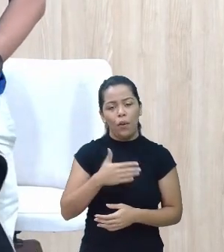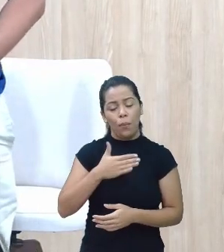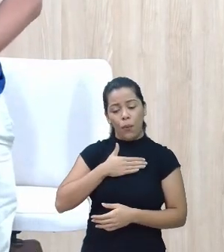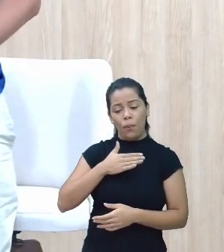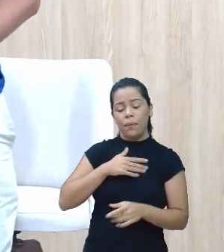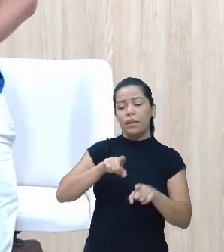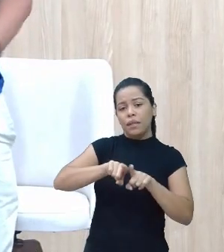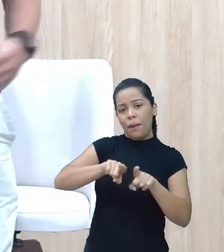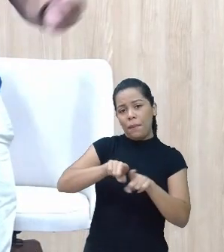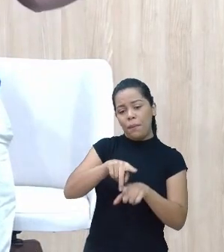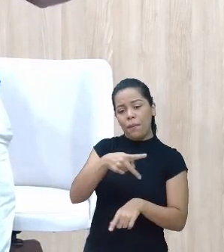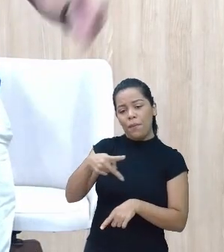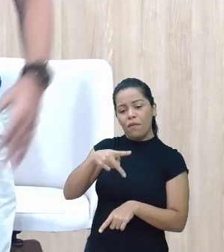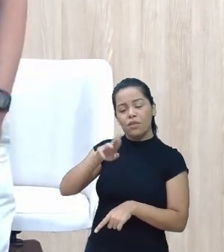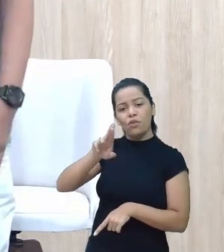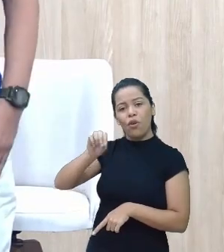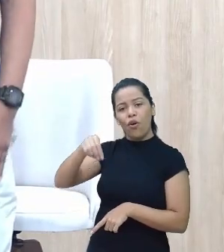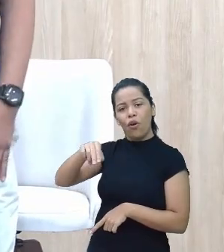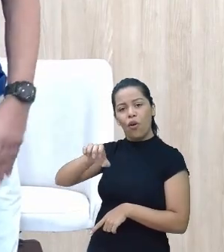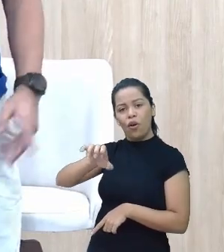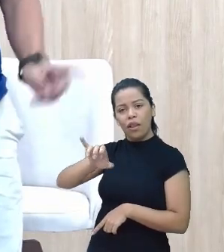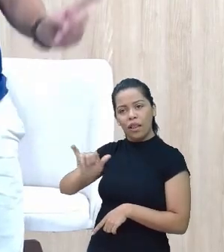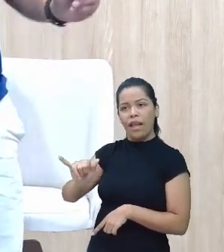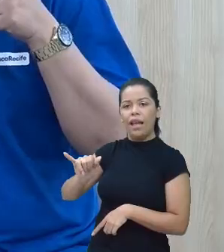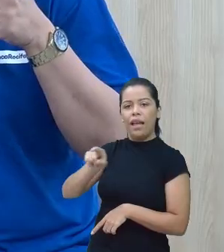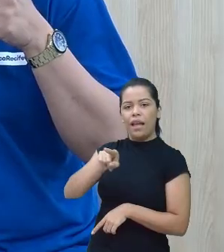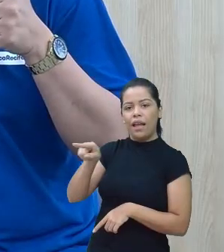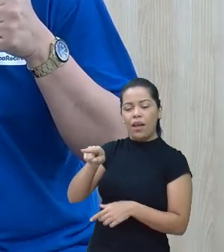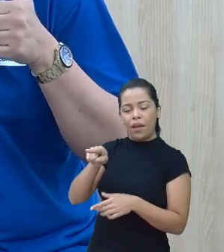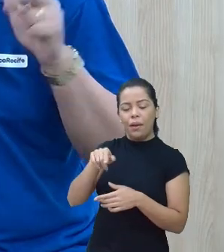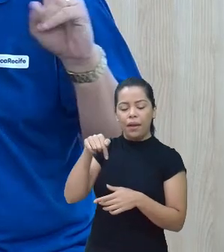que está aqui conosco, que estamos juntos nessa parada aqui, ó.